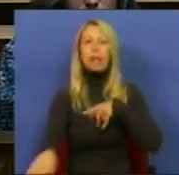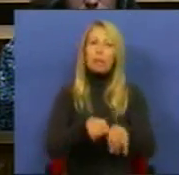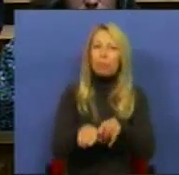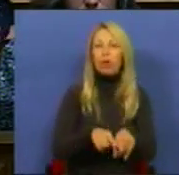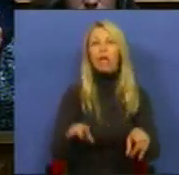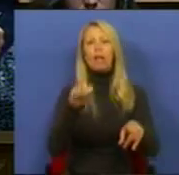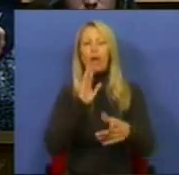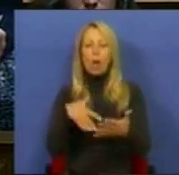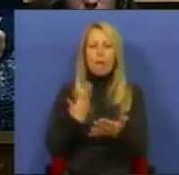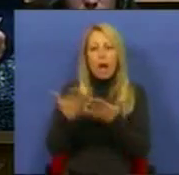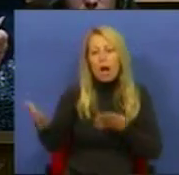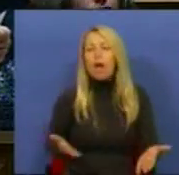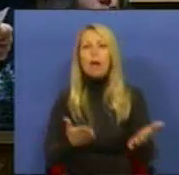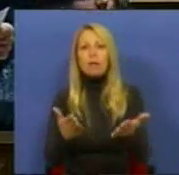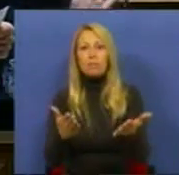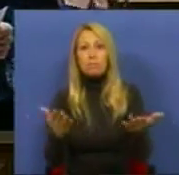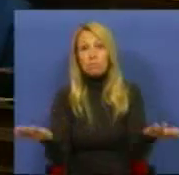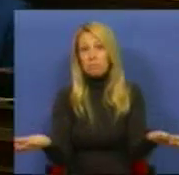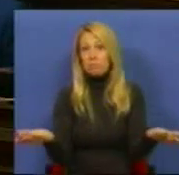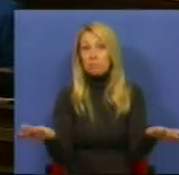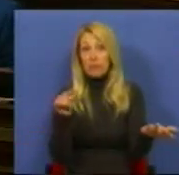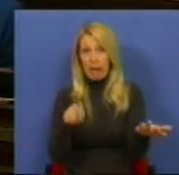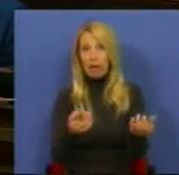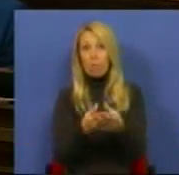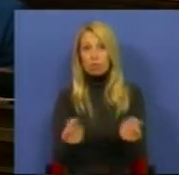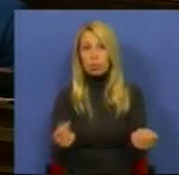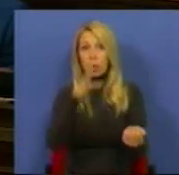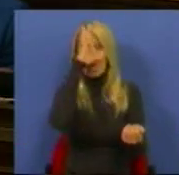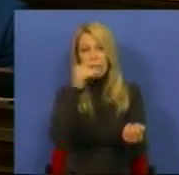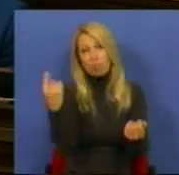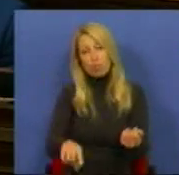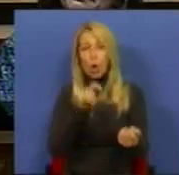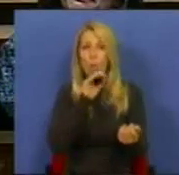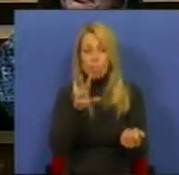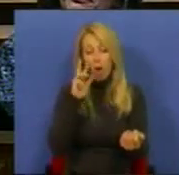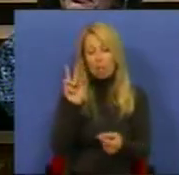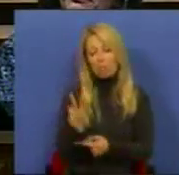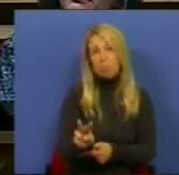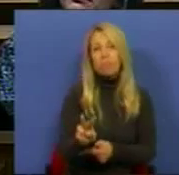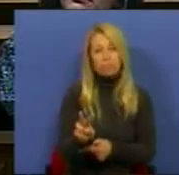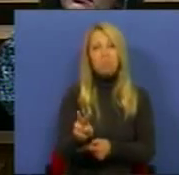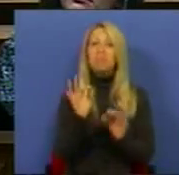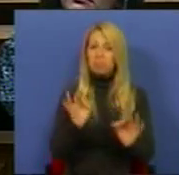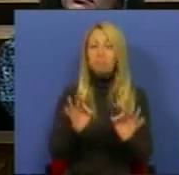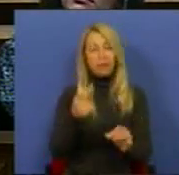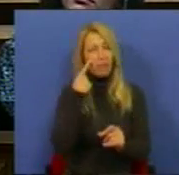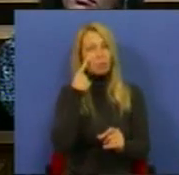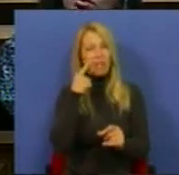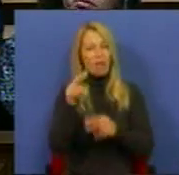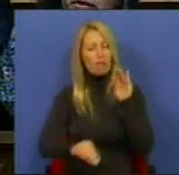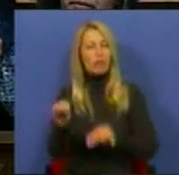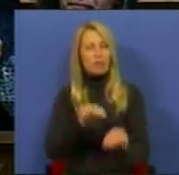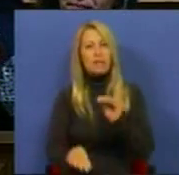De que servirá? Aqui está uma resolução que o Governo só pode apreciar, como iremos ver certamente nesta votação.